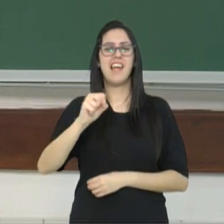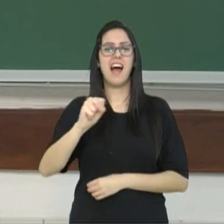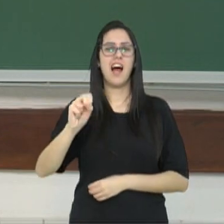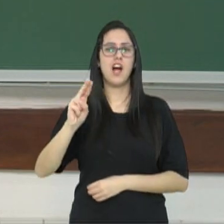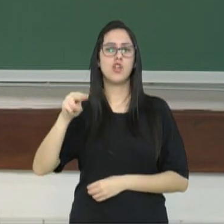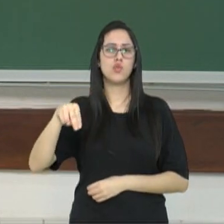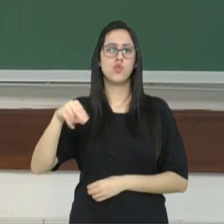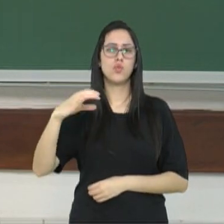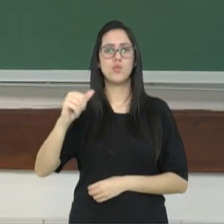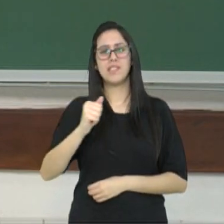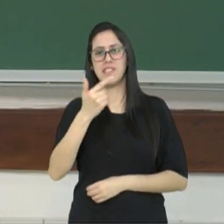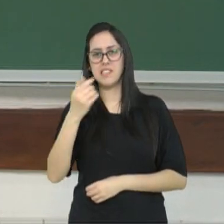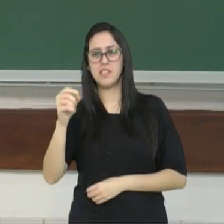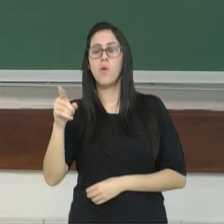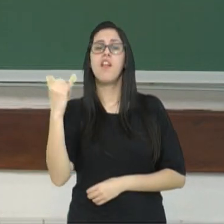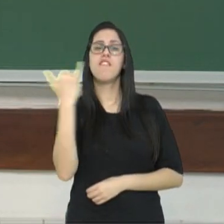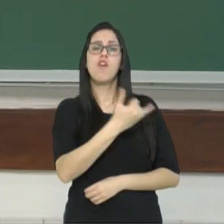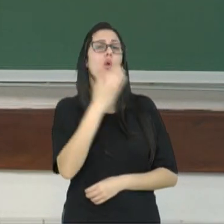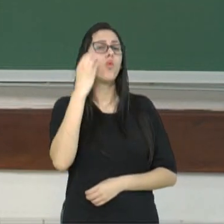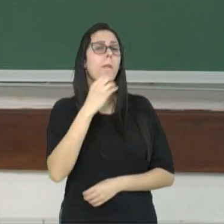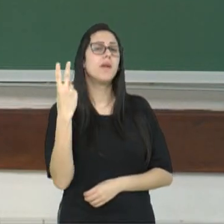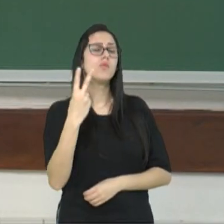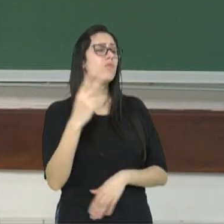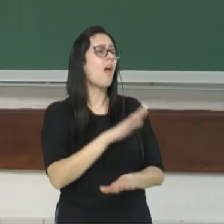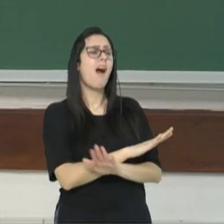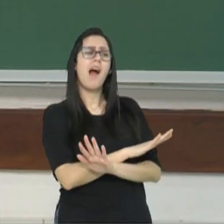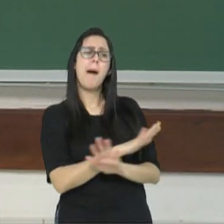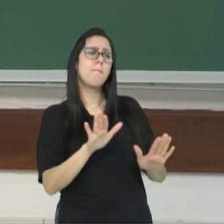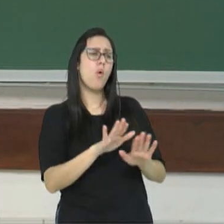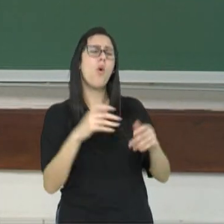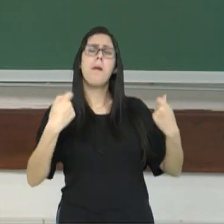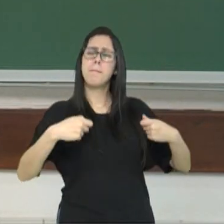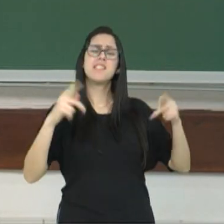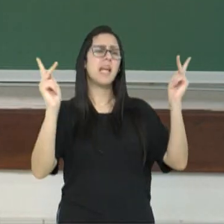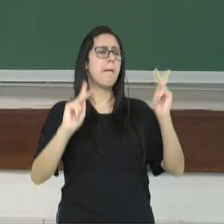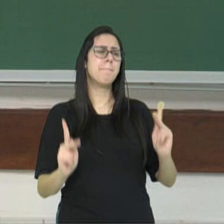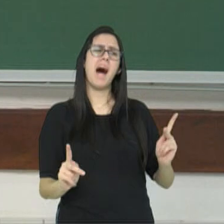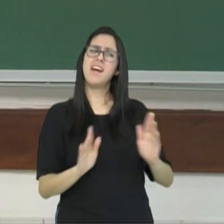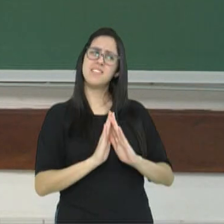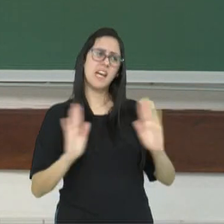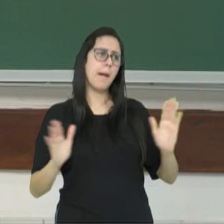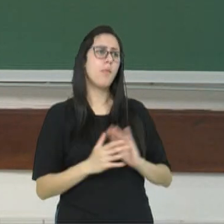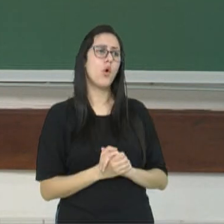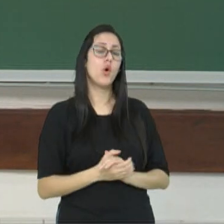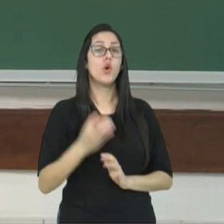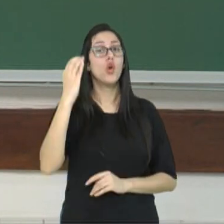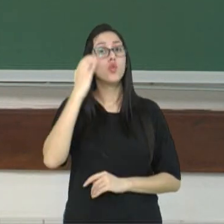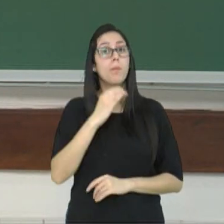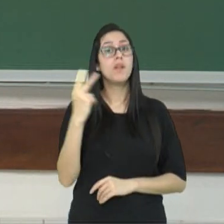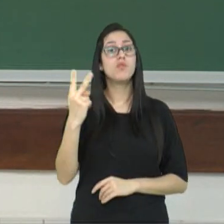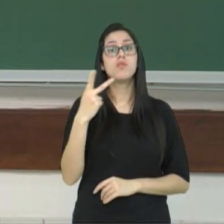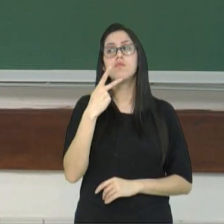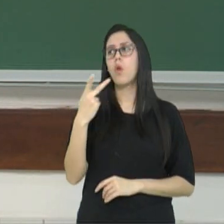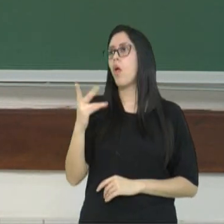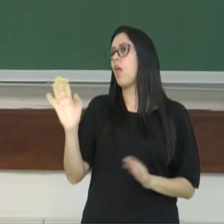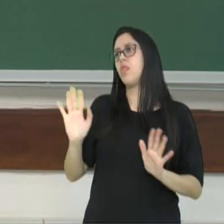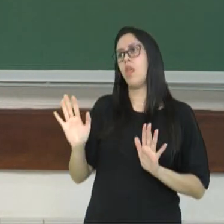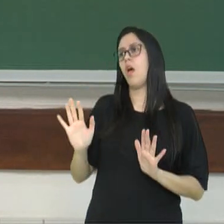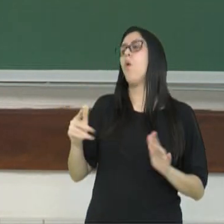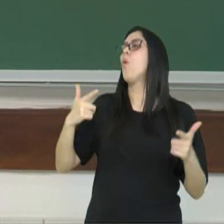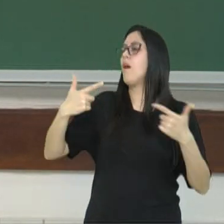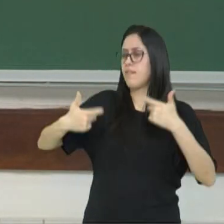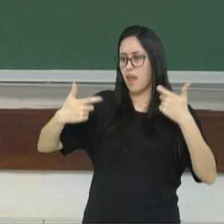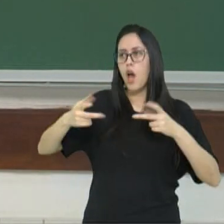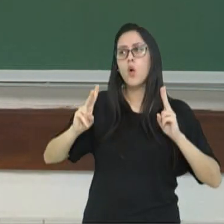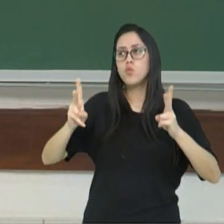que acabou, é só negociar a paz agora, não precisa. Dom Pedro II insiste que ele continue a guerra até capturar Solano Lopes,